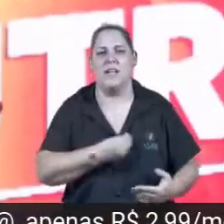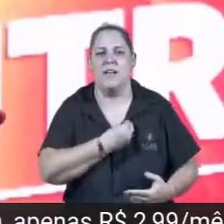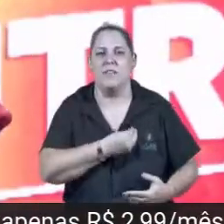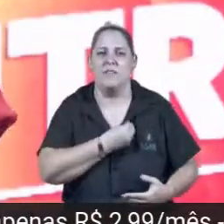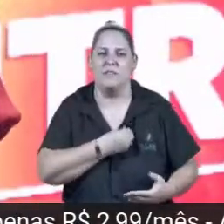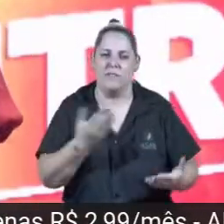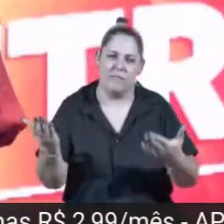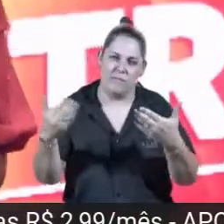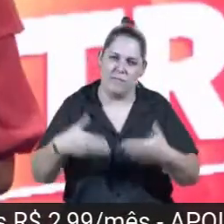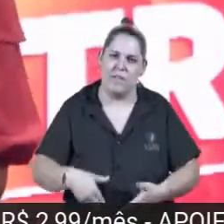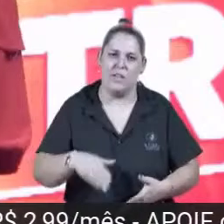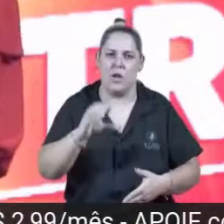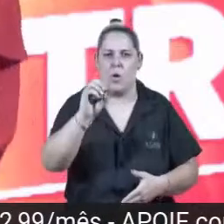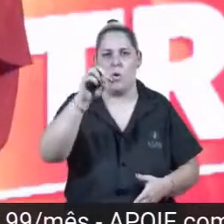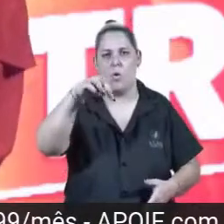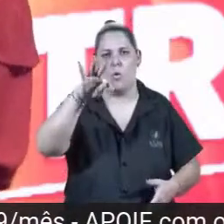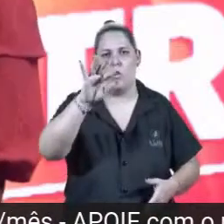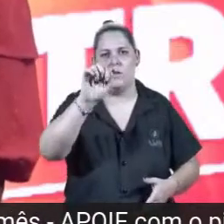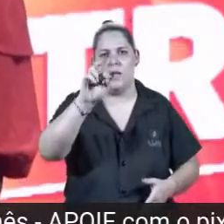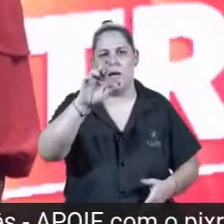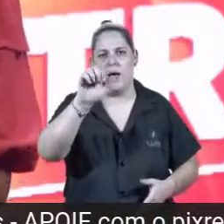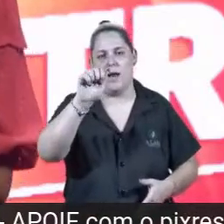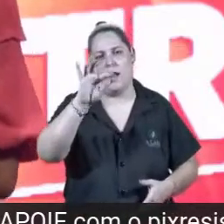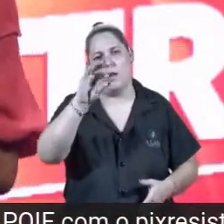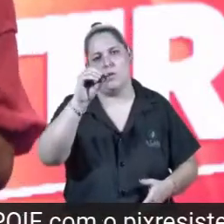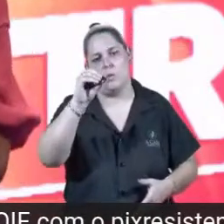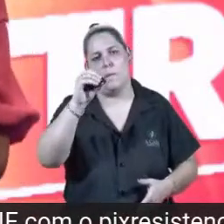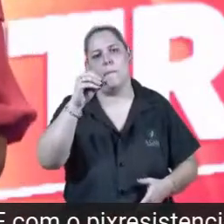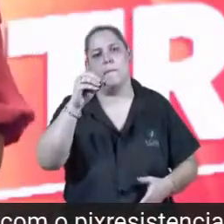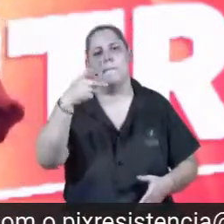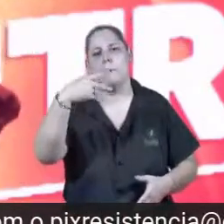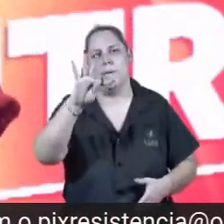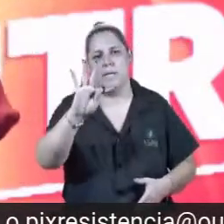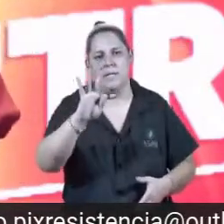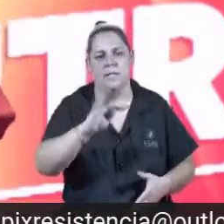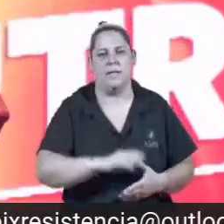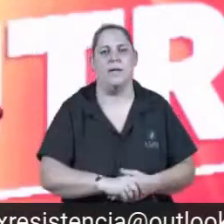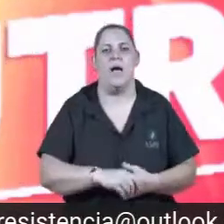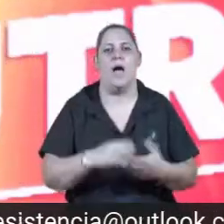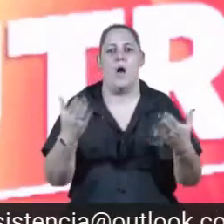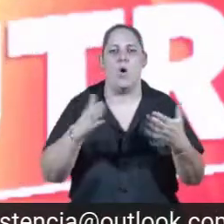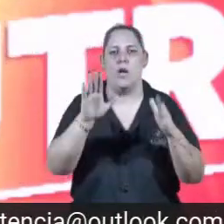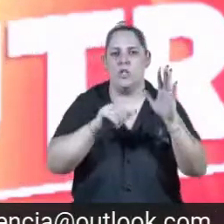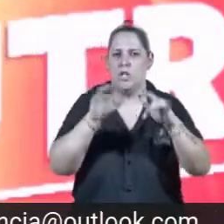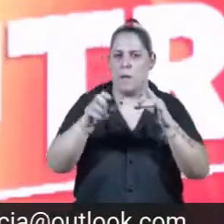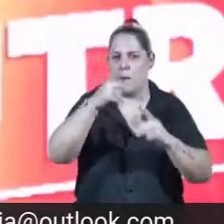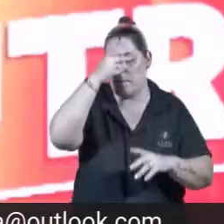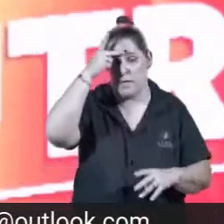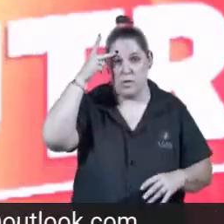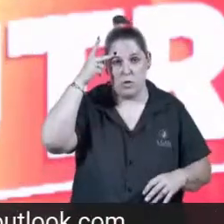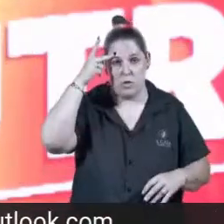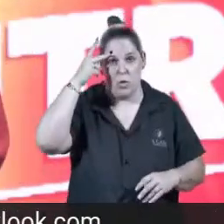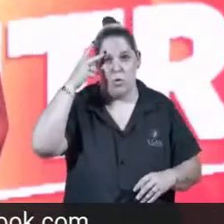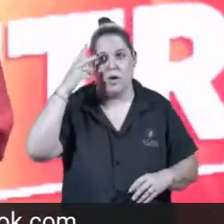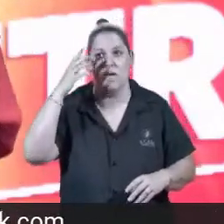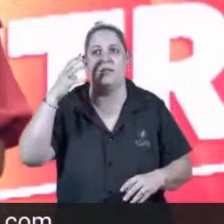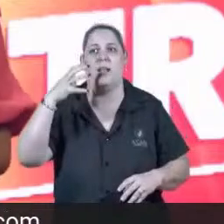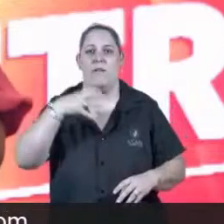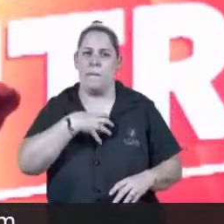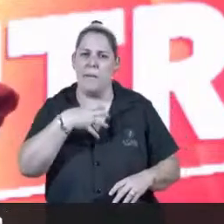E agora eu quero convidar para fazer uma fala aqui, ele que veio diretamente da Bahia, se